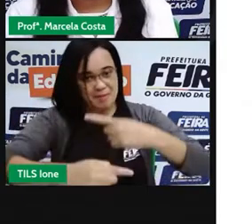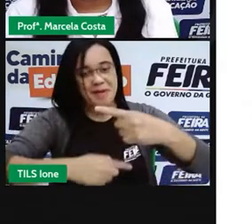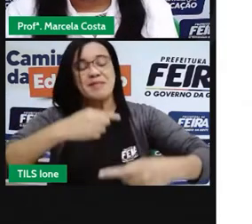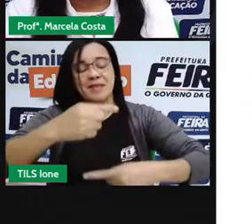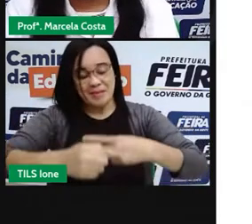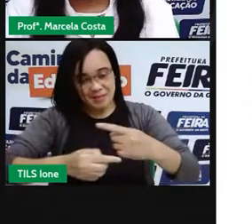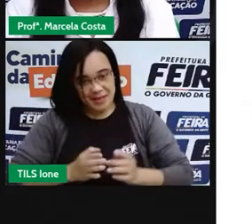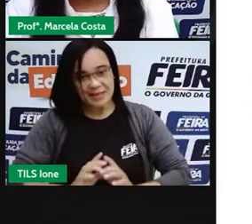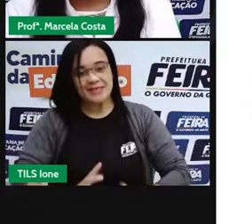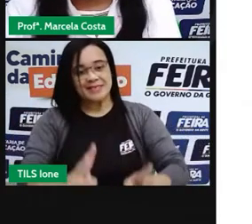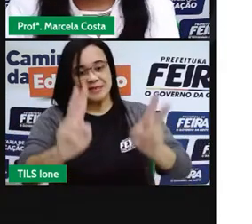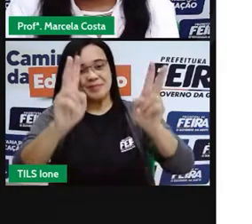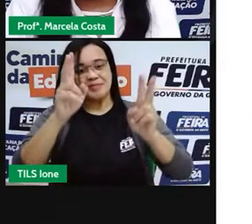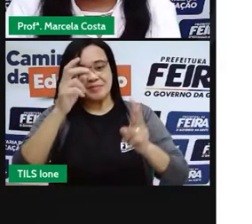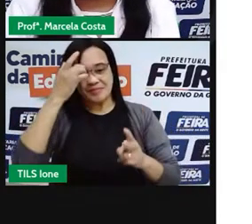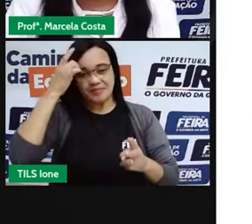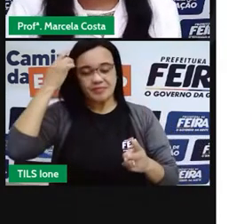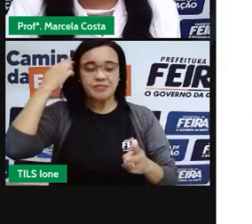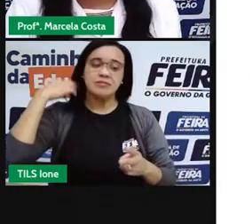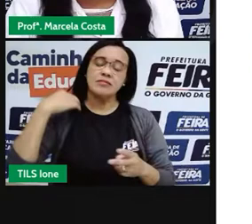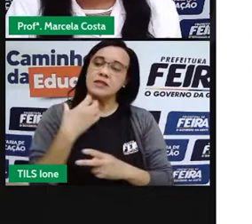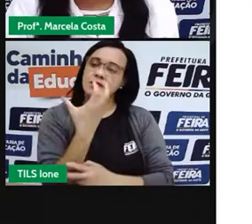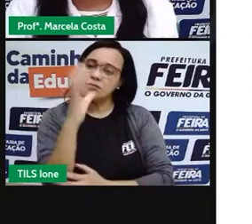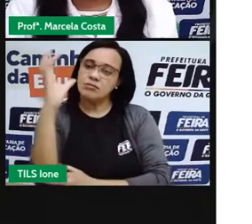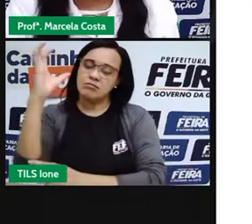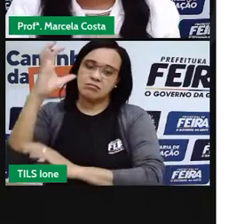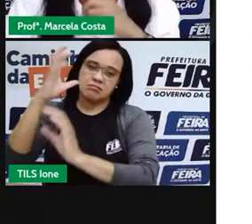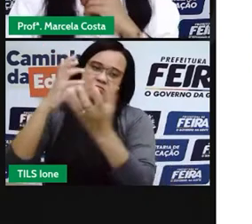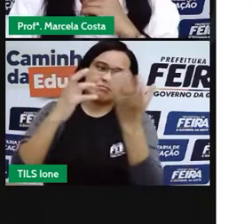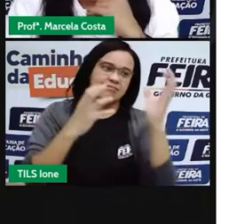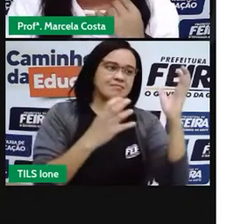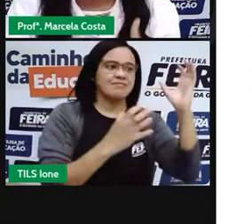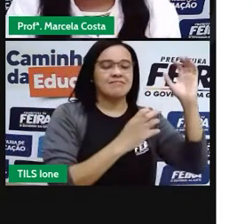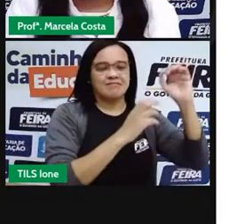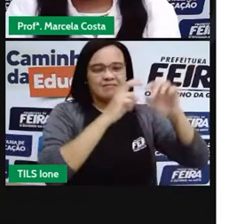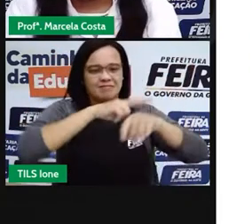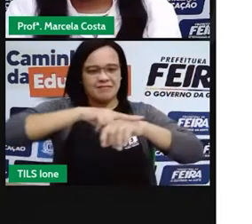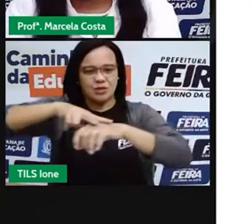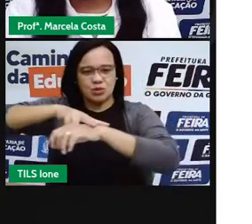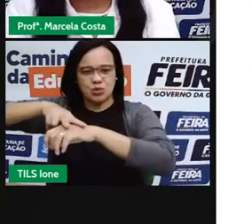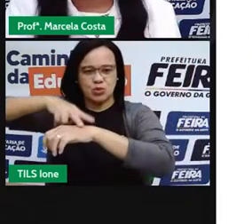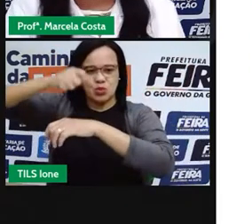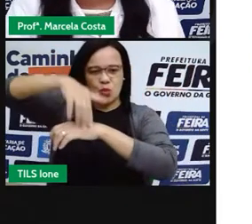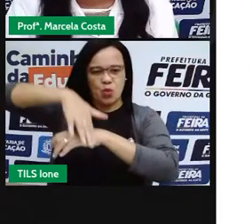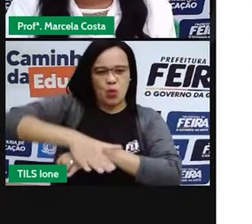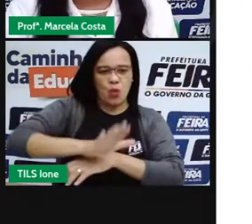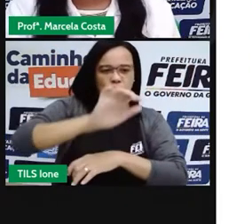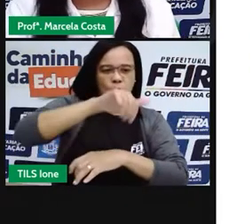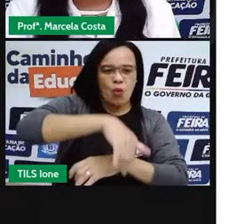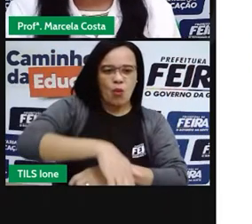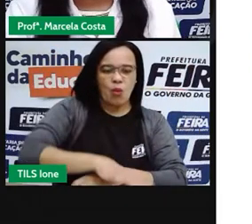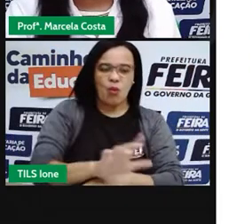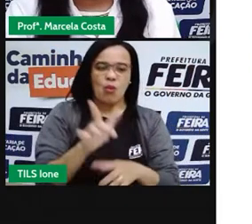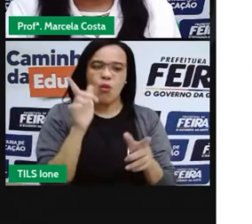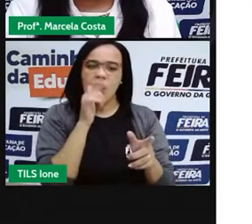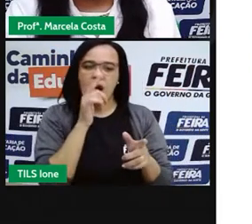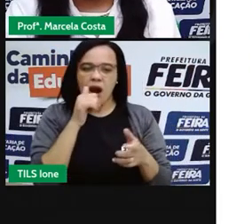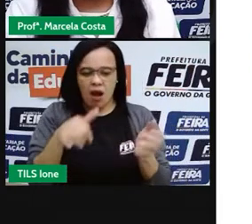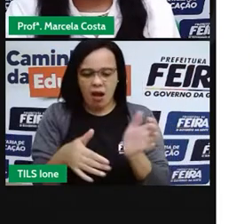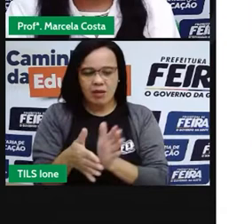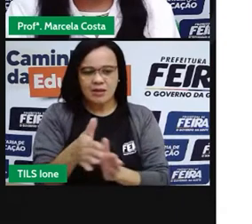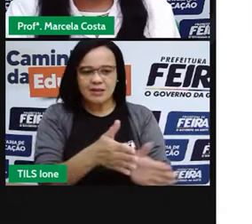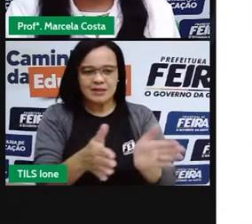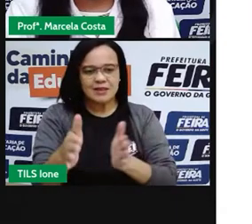geração. Além das florestas, a mata, o rio, ele vai ser cenário de